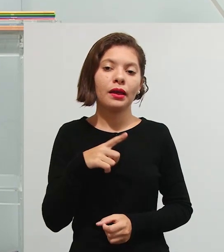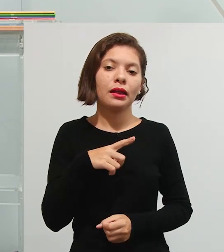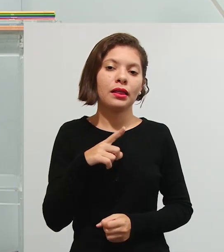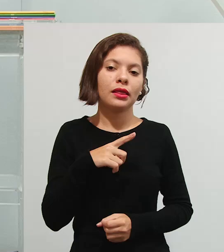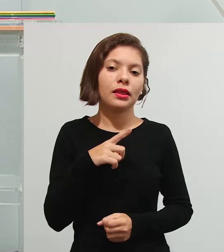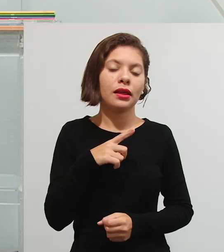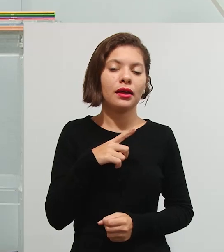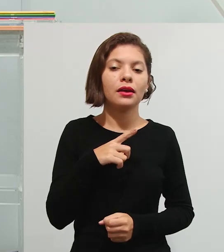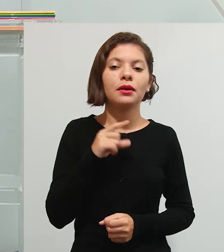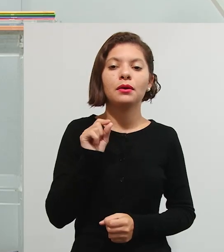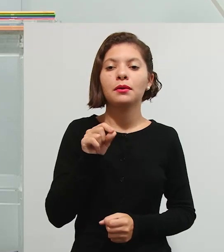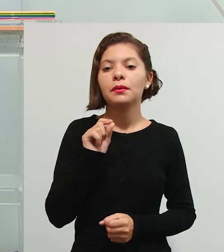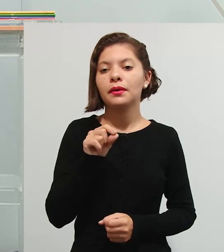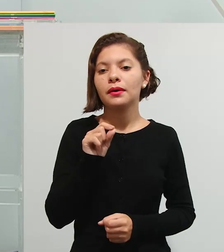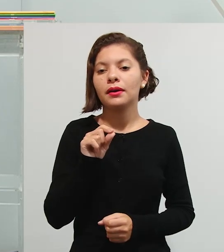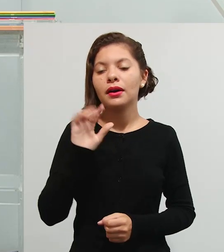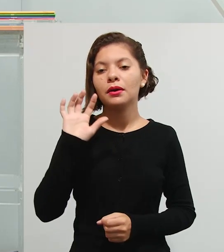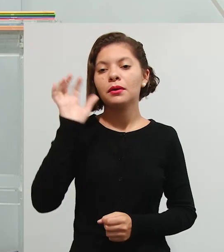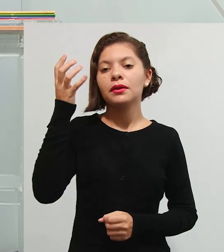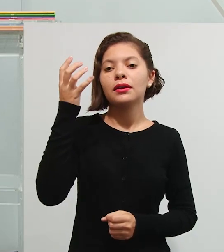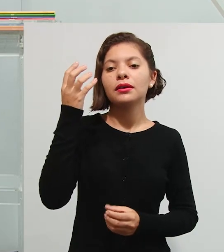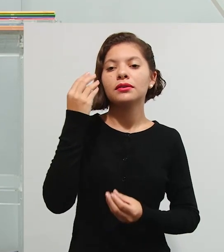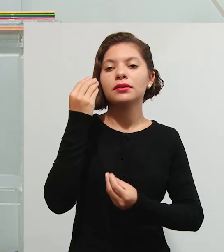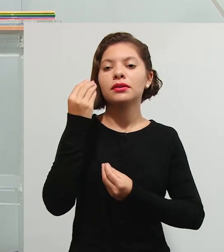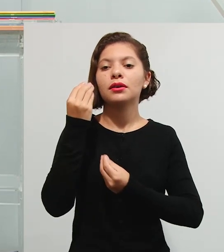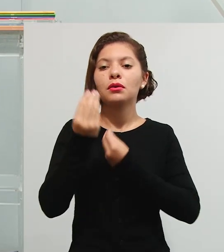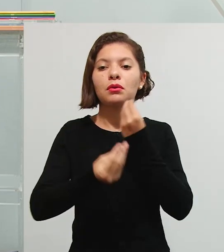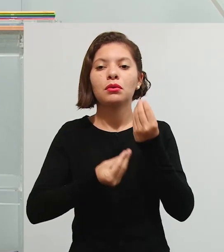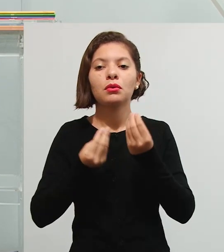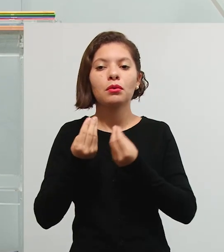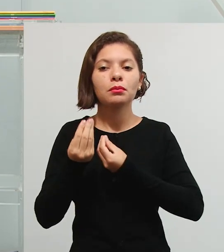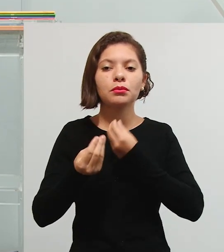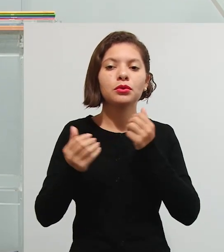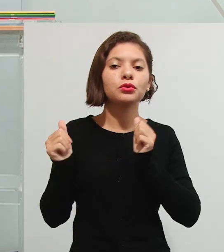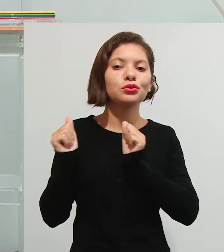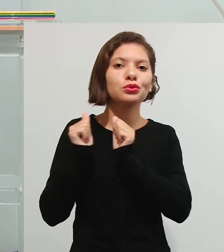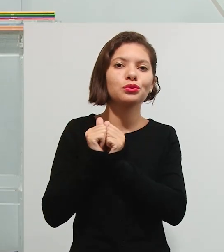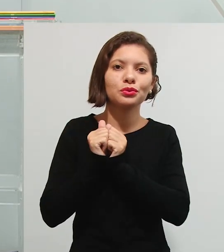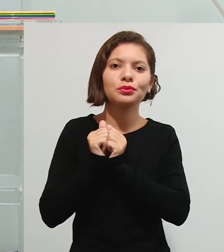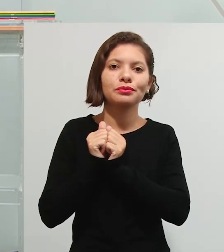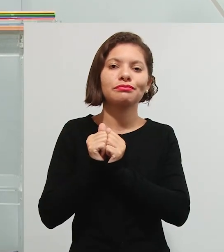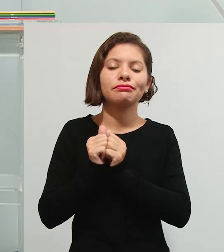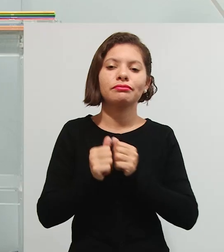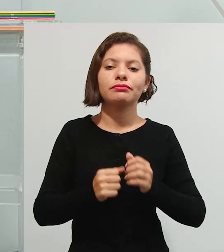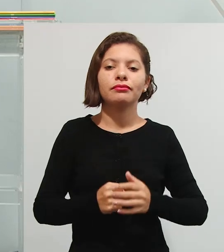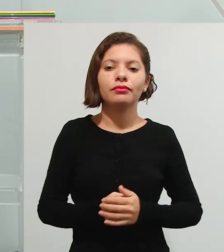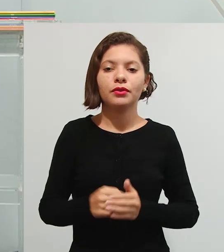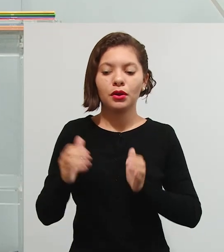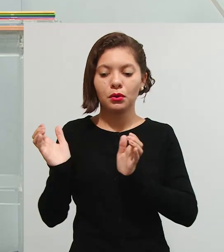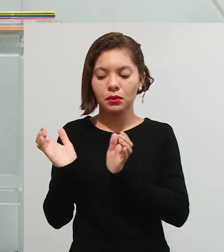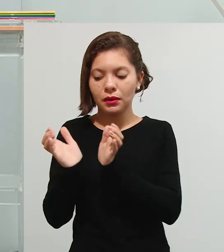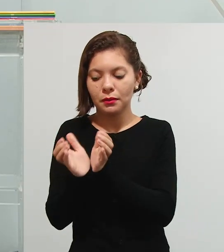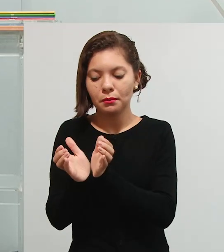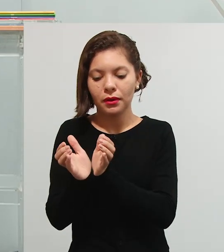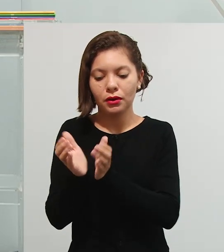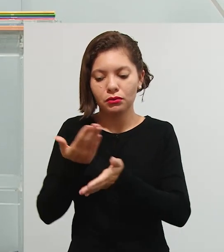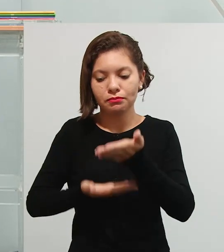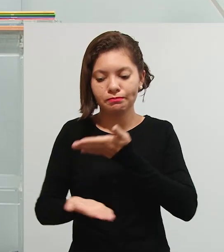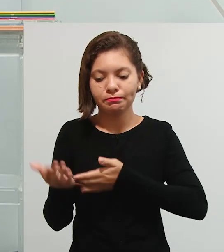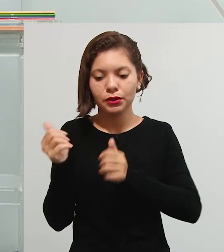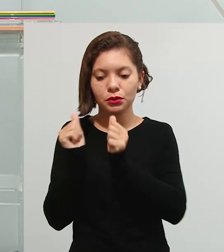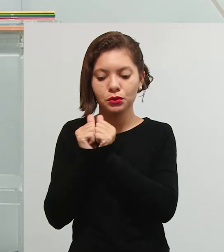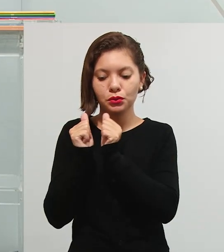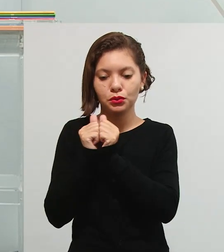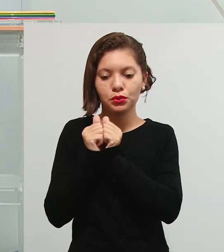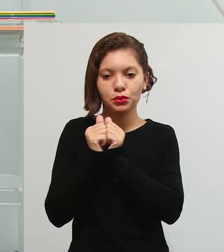essas duas atividades acontecem em concomitância, ou seja, acontecem ao mesmo tempo. Há o trabalho colaborativo